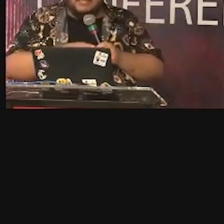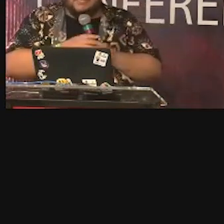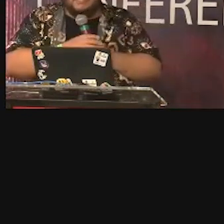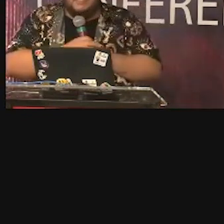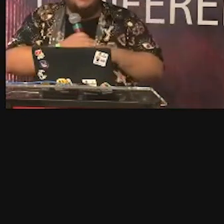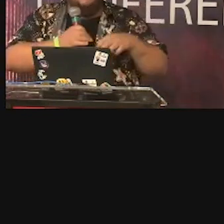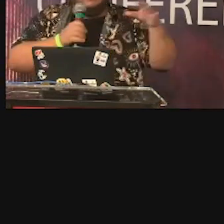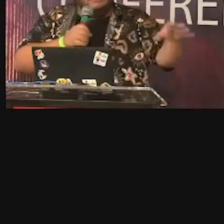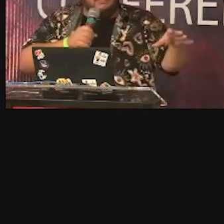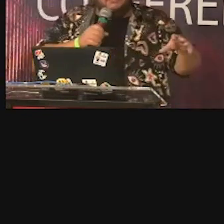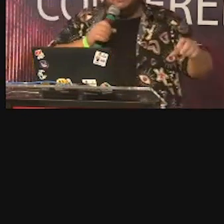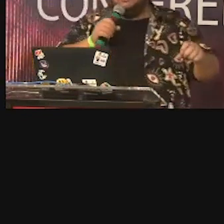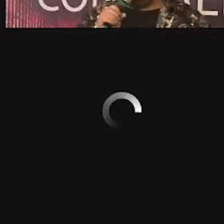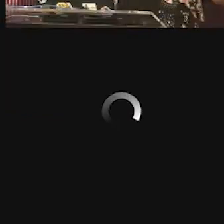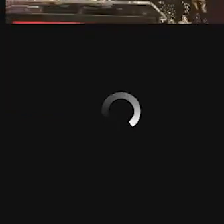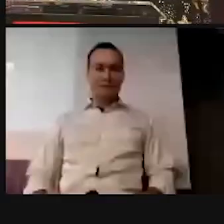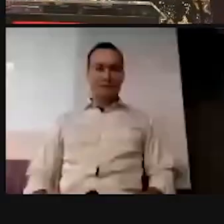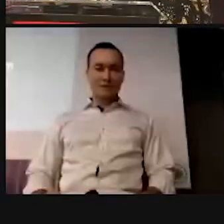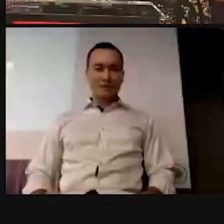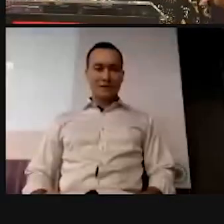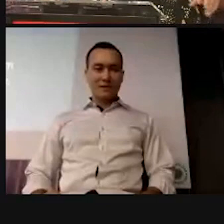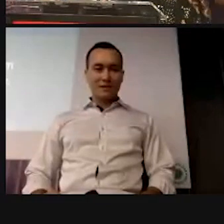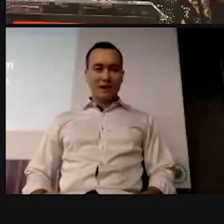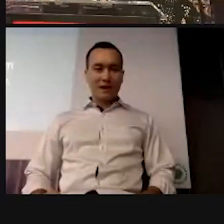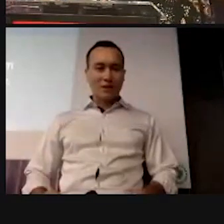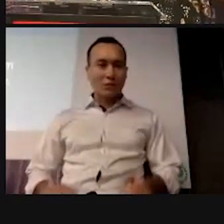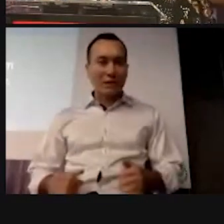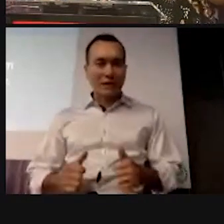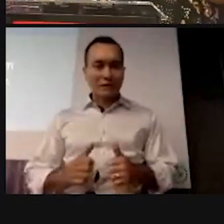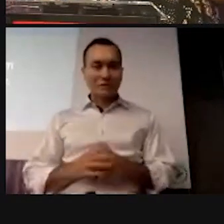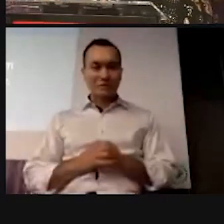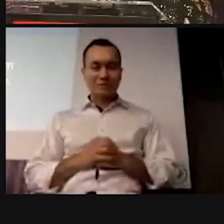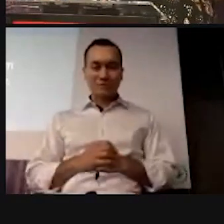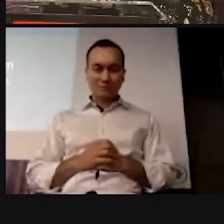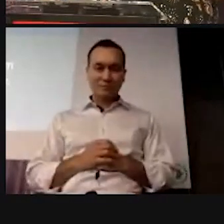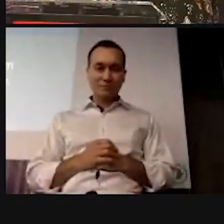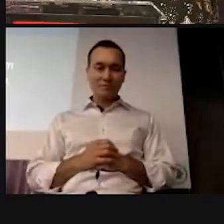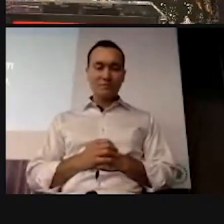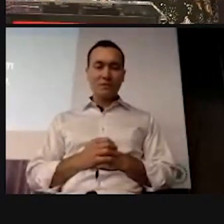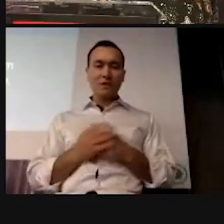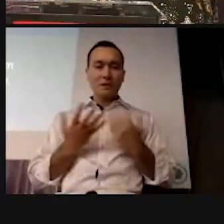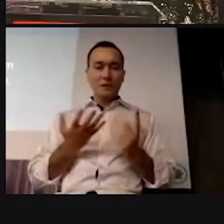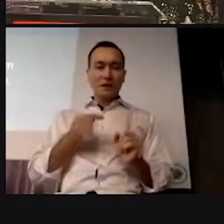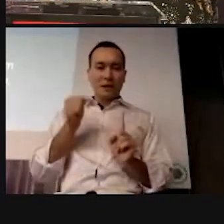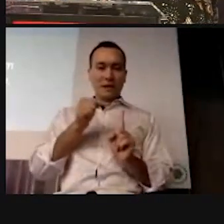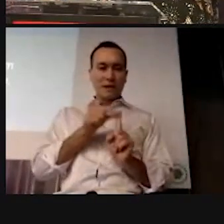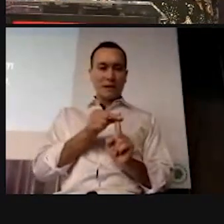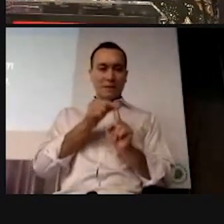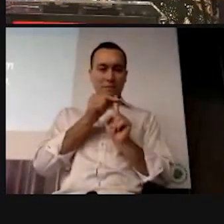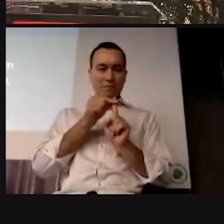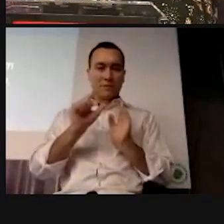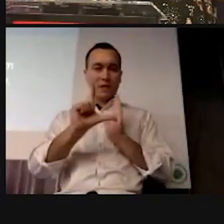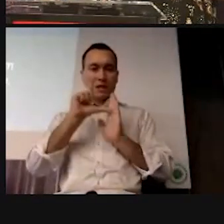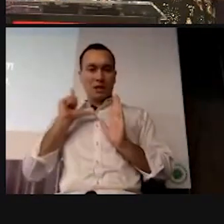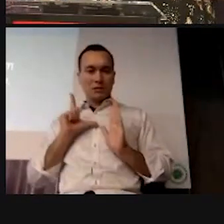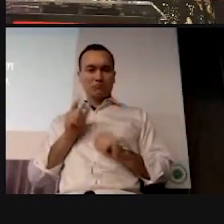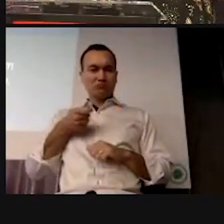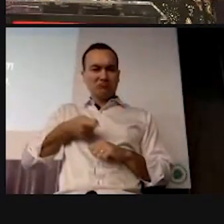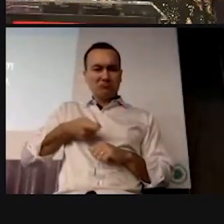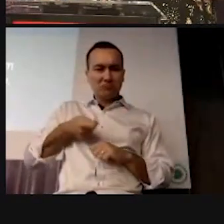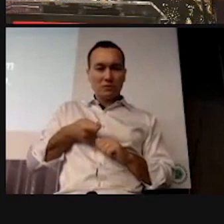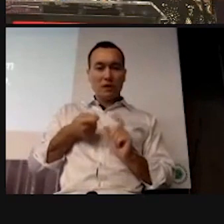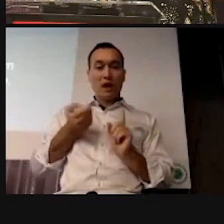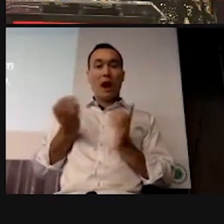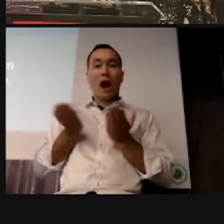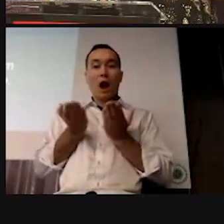o líder do microgerenciamento, do comando e controle, para existir um líder que é muito mais energizador, estimulador do